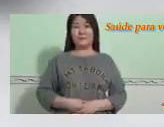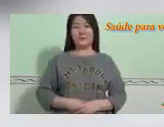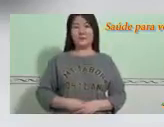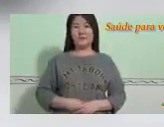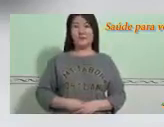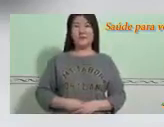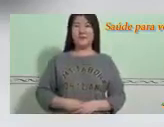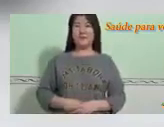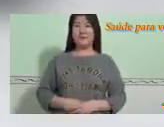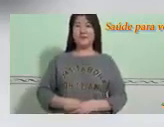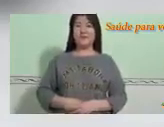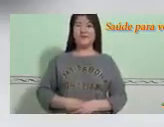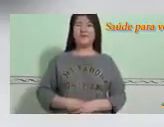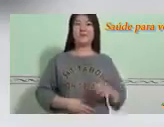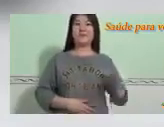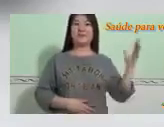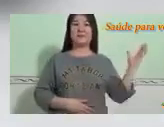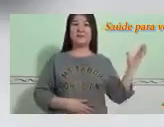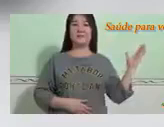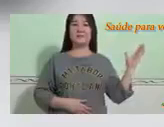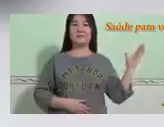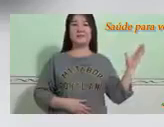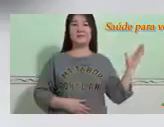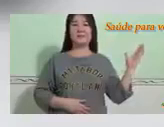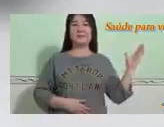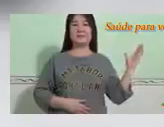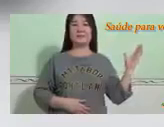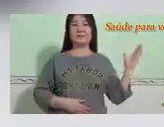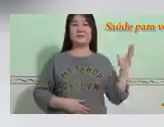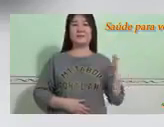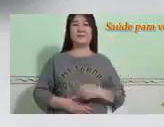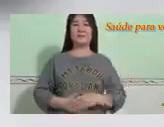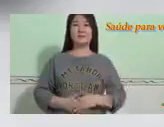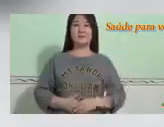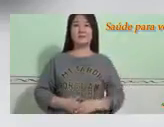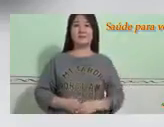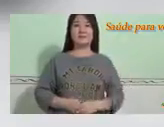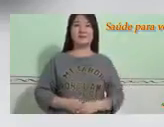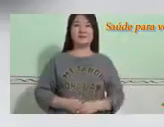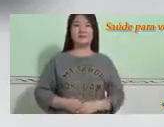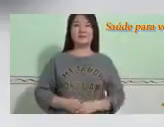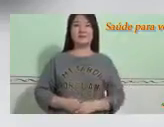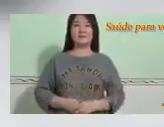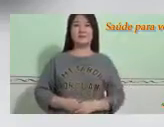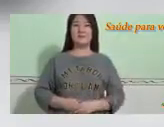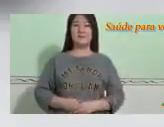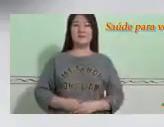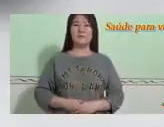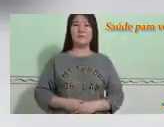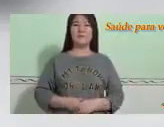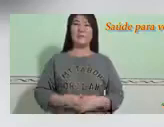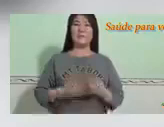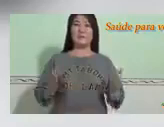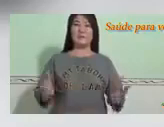afetada, testes neuropsicológico, S2. Serve para determinar a capacidade de memória e